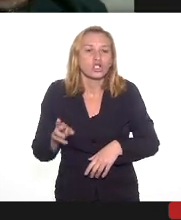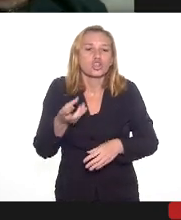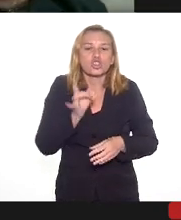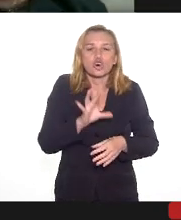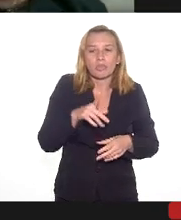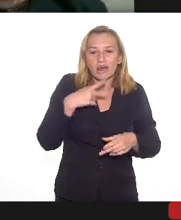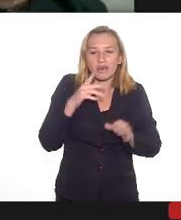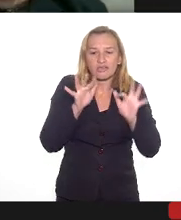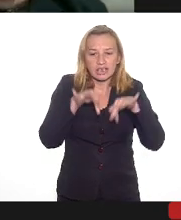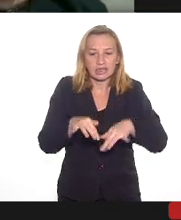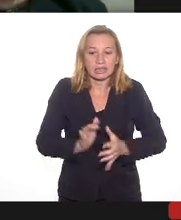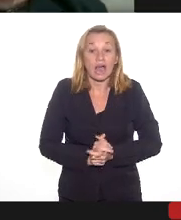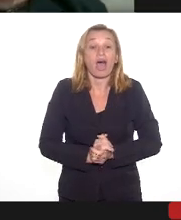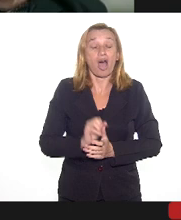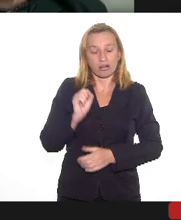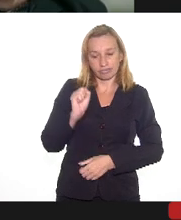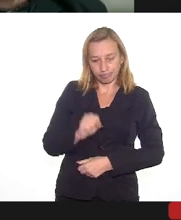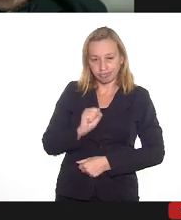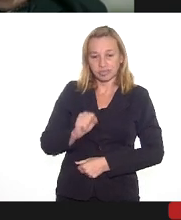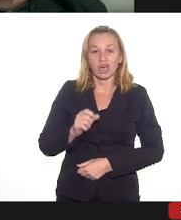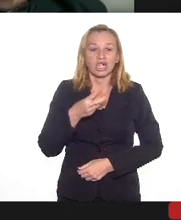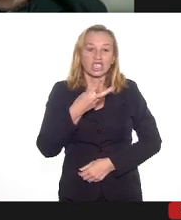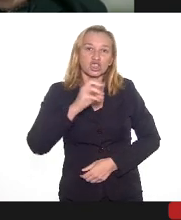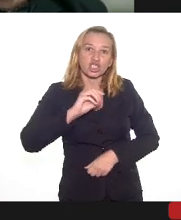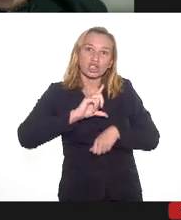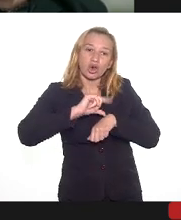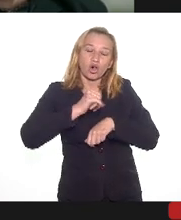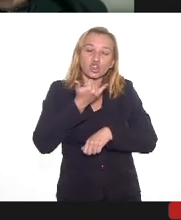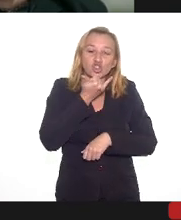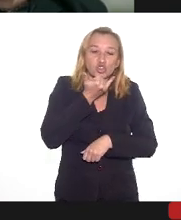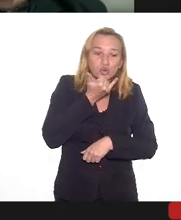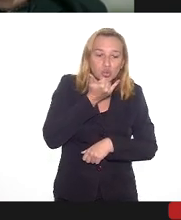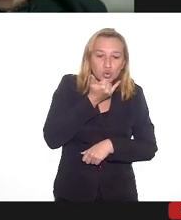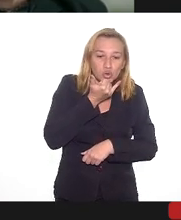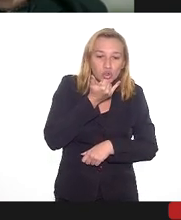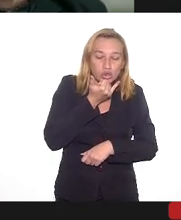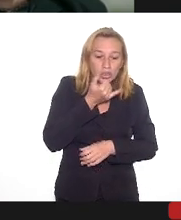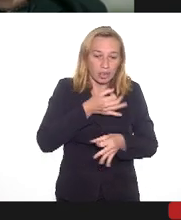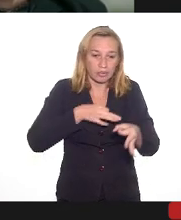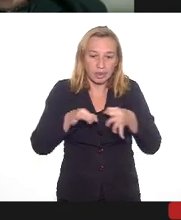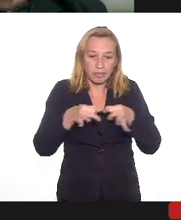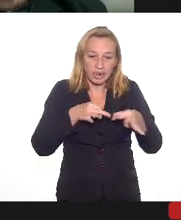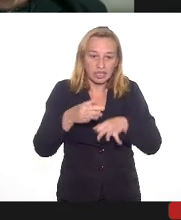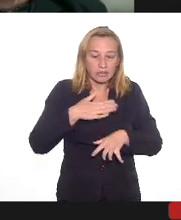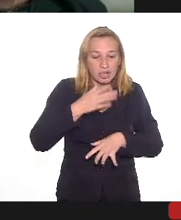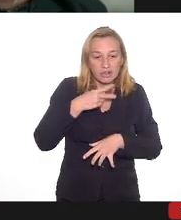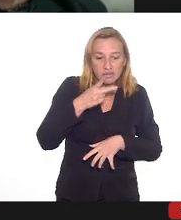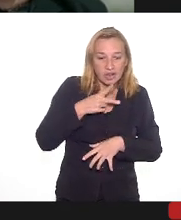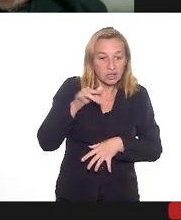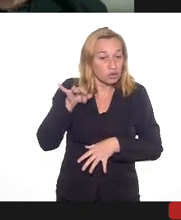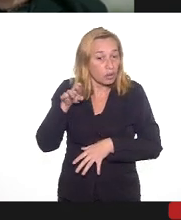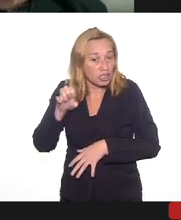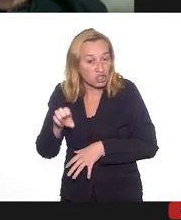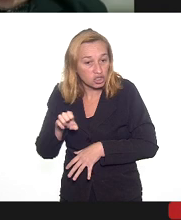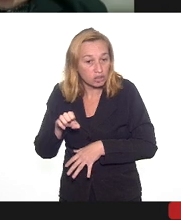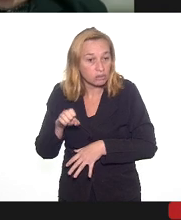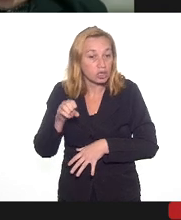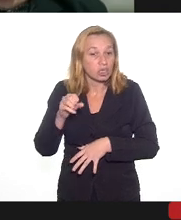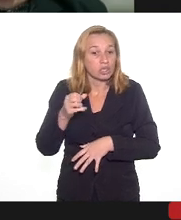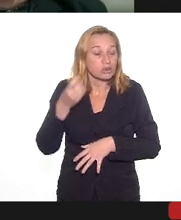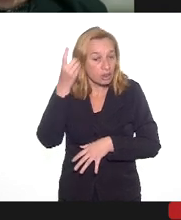intervenção. Tá, a questão das 30 horas, desculpa, eu estava aqui me preparando a minha fala sobre o regime. Se o